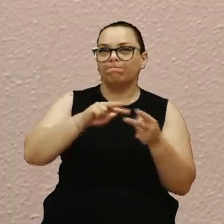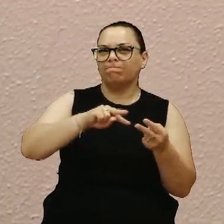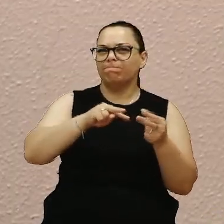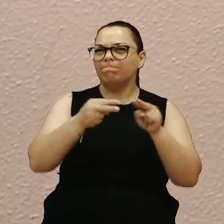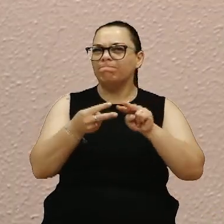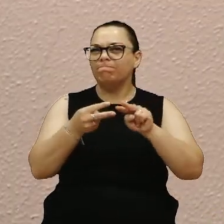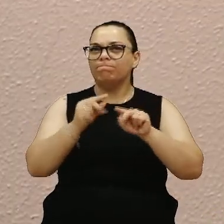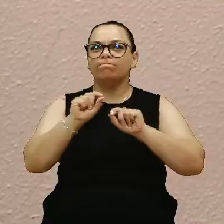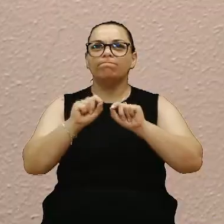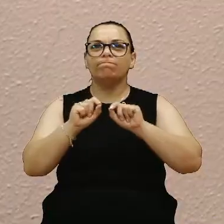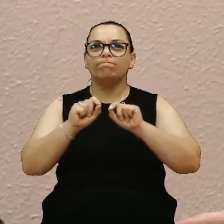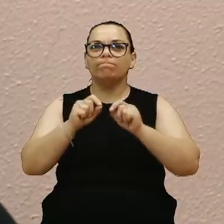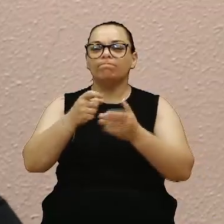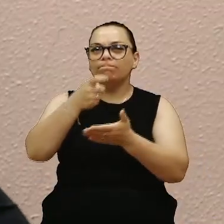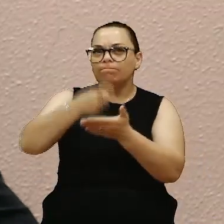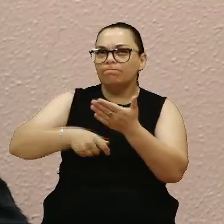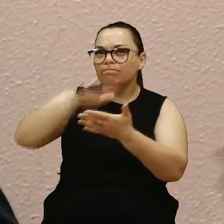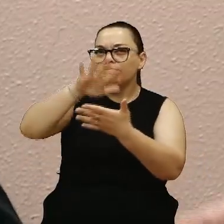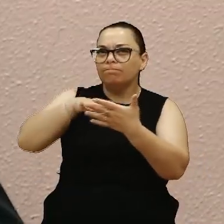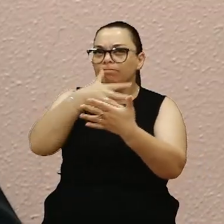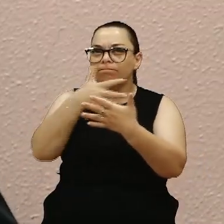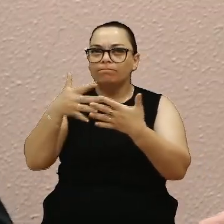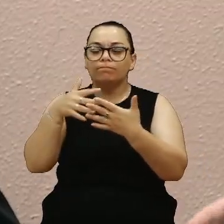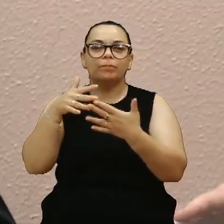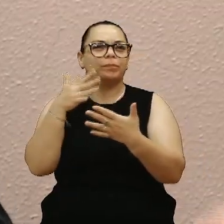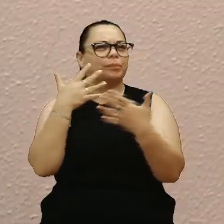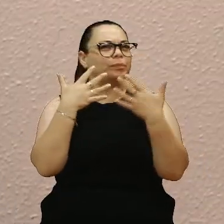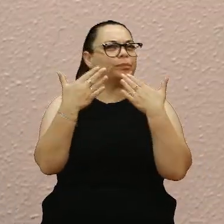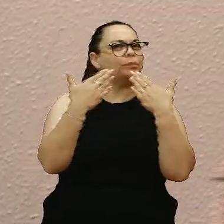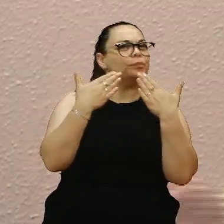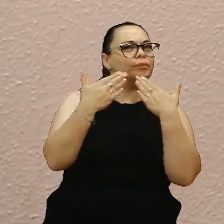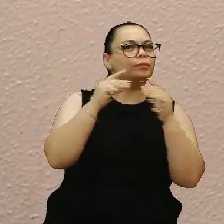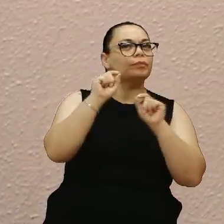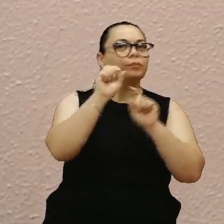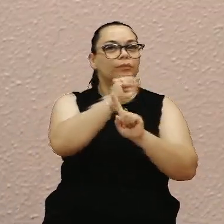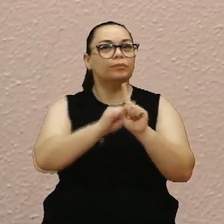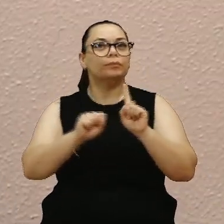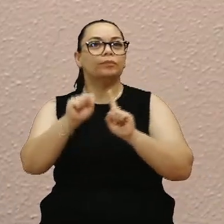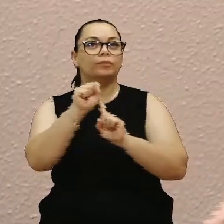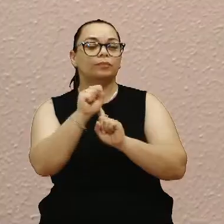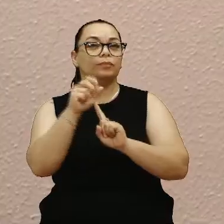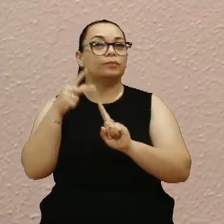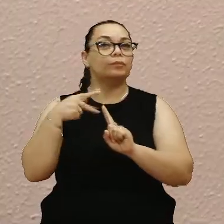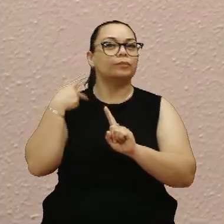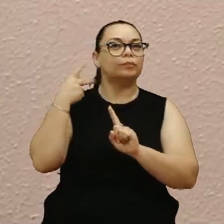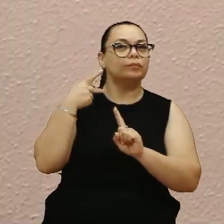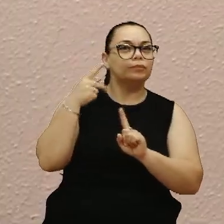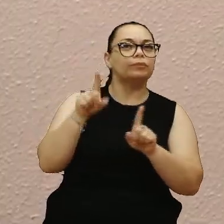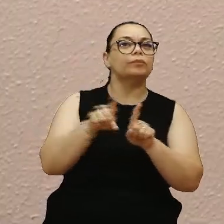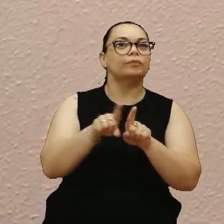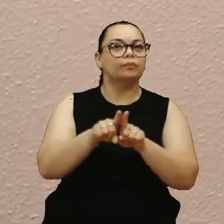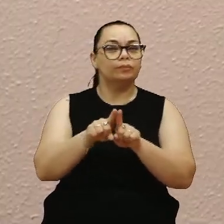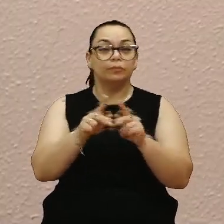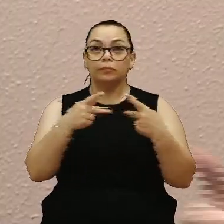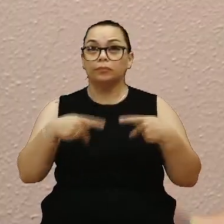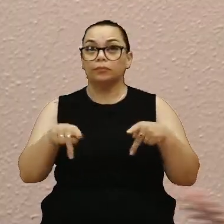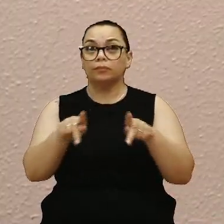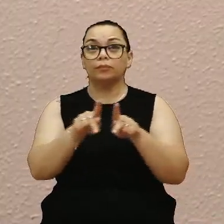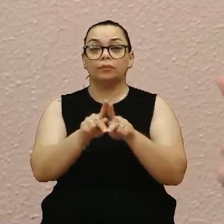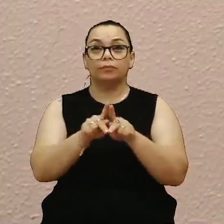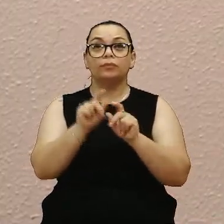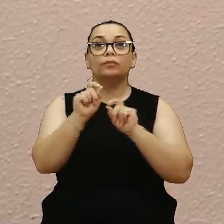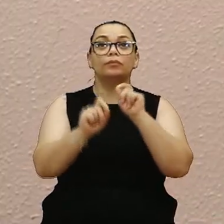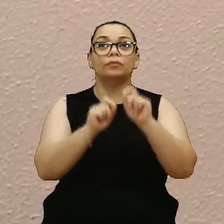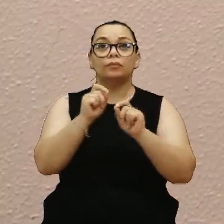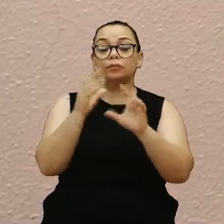questão da tarifa, da tabela, há uma desconfiança, da sociedade, de vereadores e vereadoras, enfim, da população em